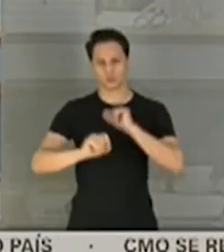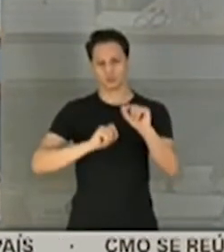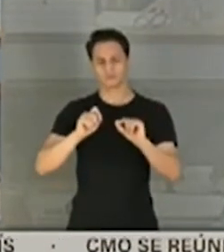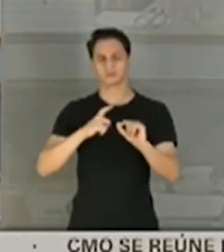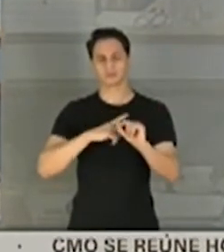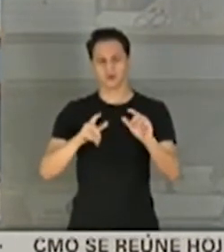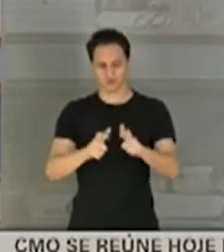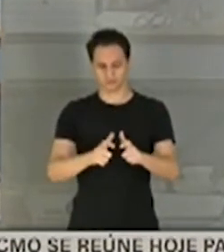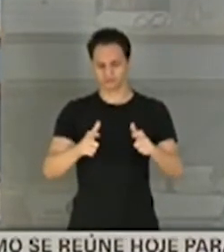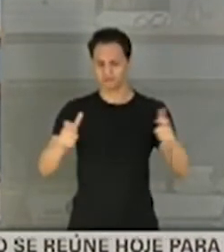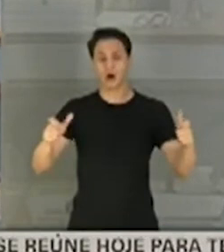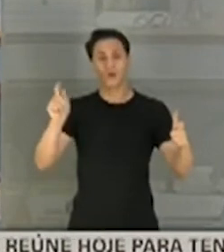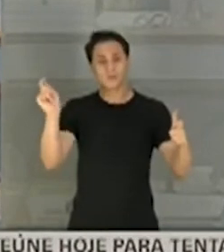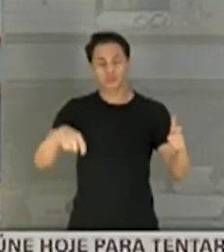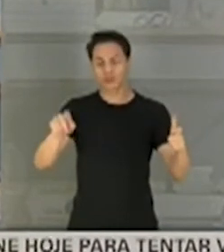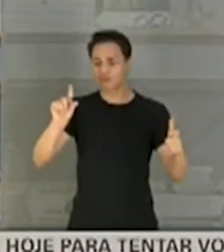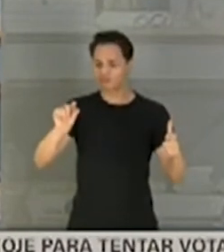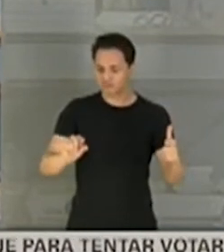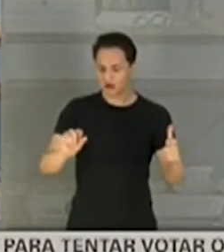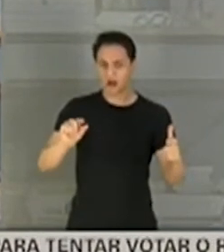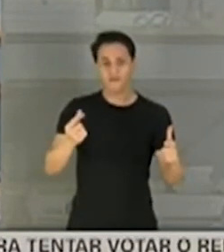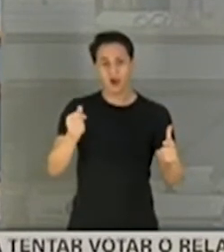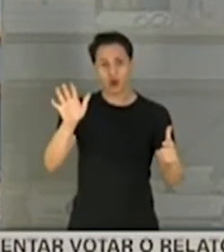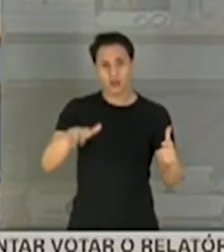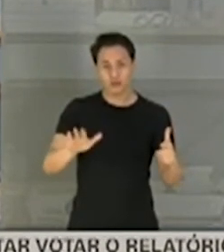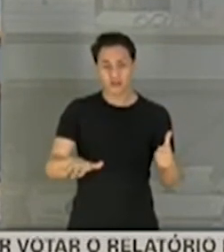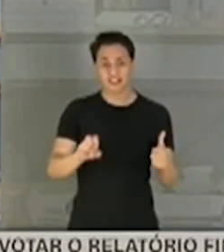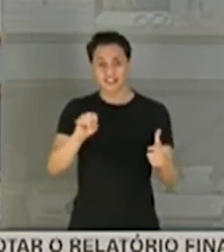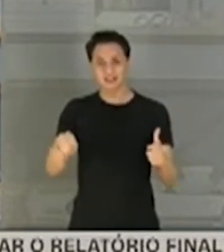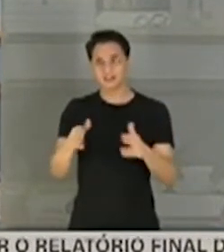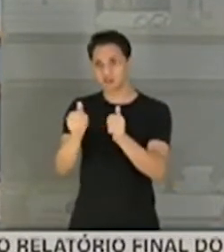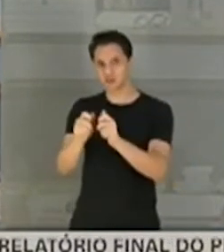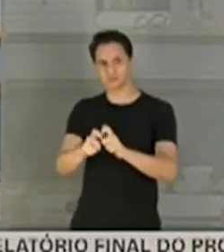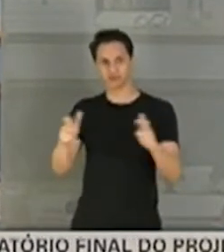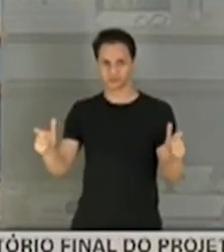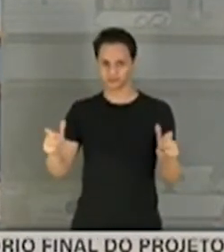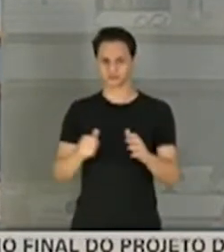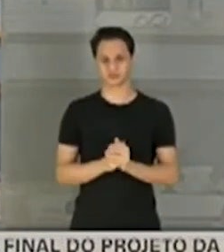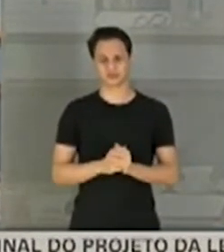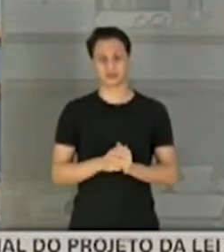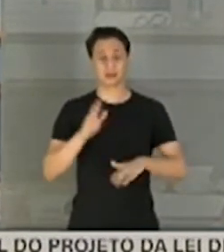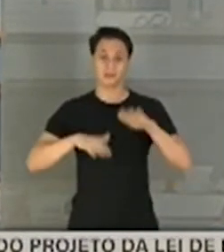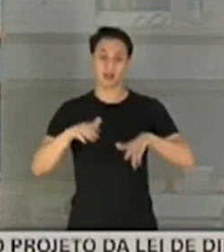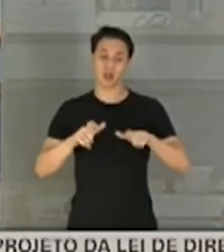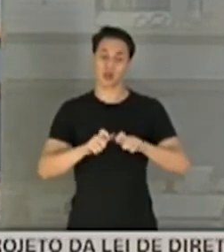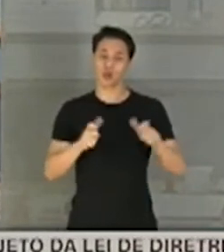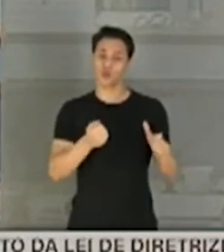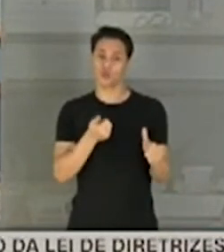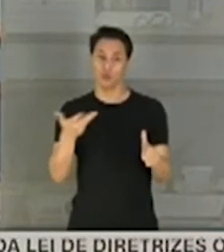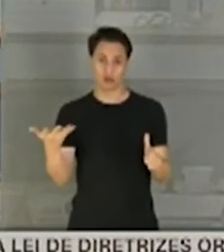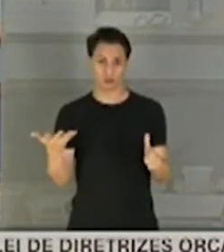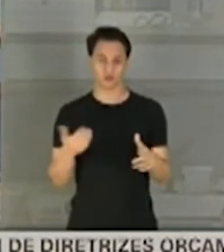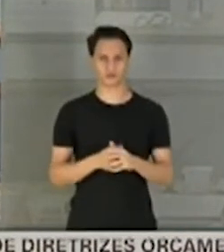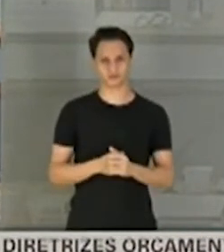doses, o valor poderia vir a ser reduzido. Dependendo da quantidade. Aberta a